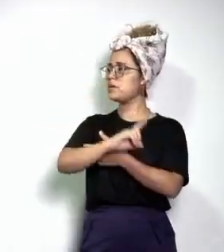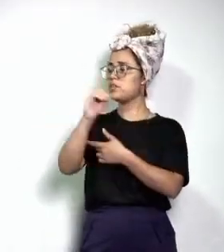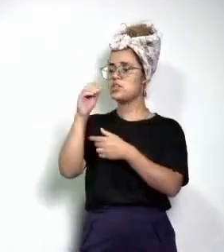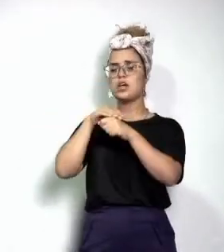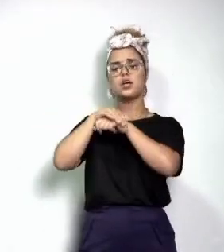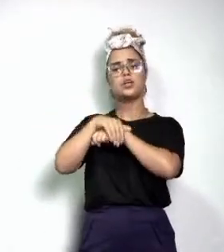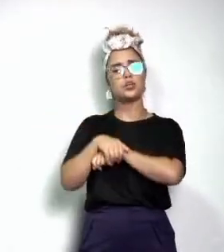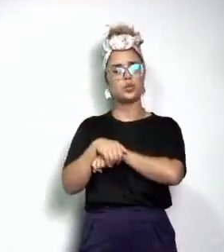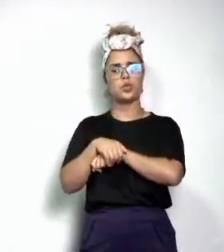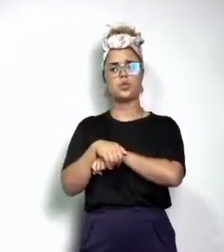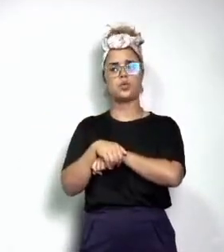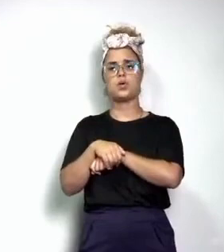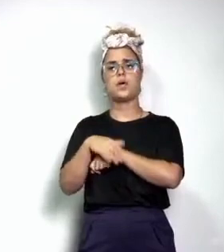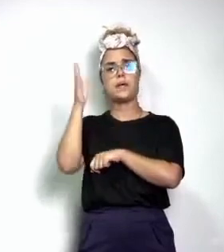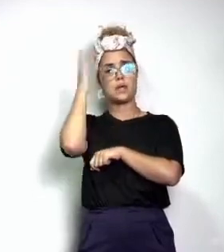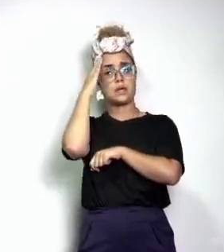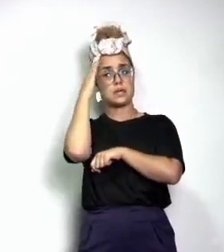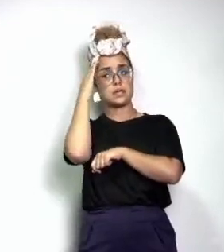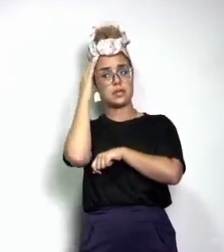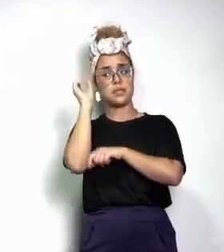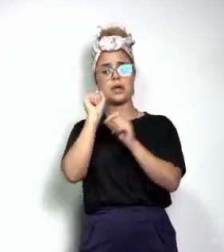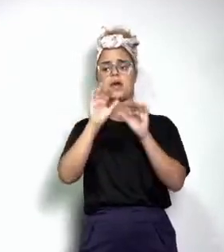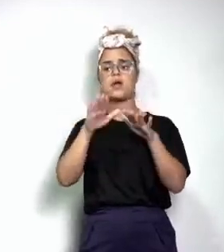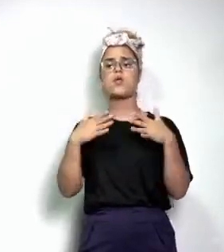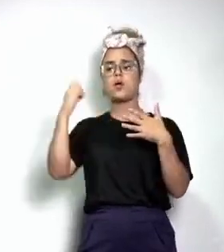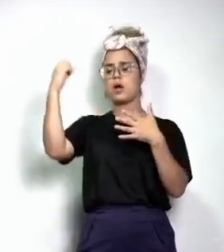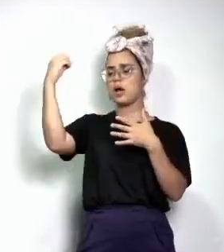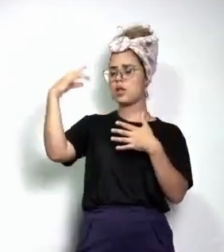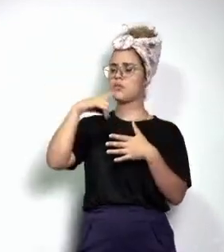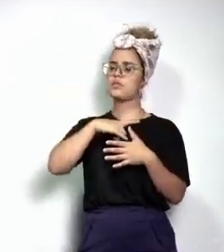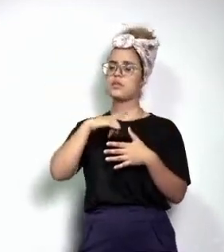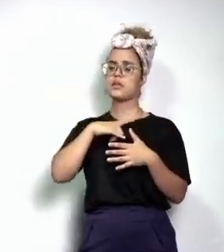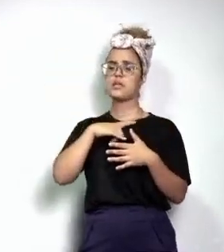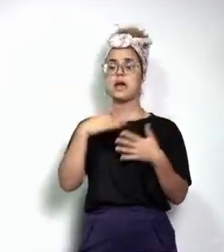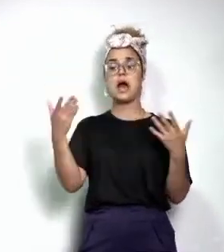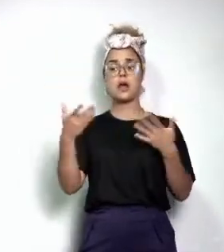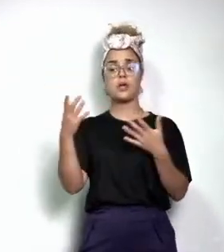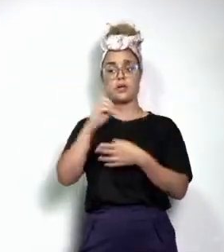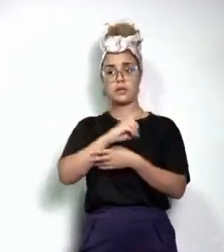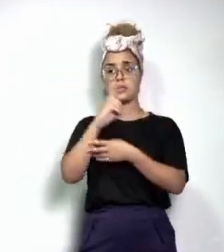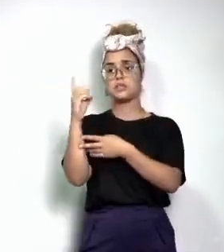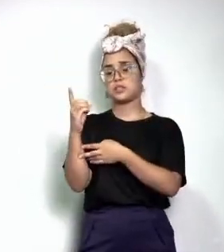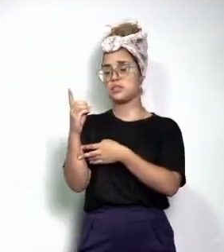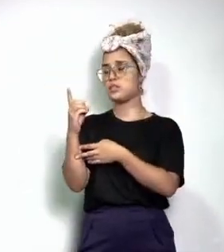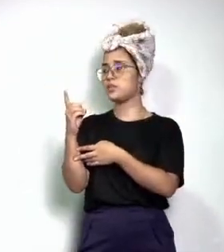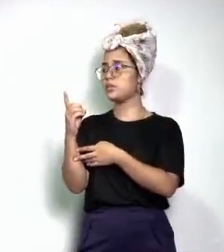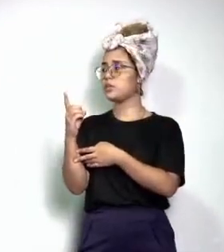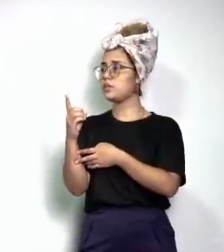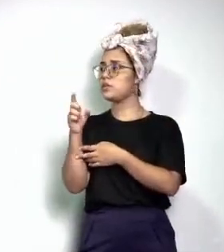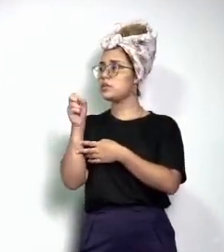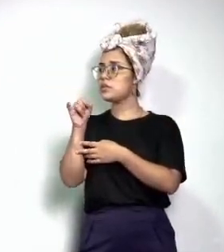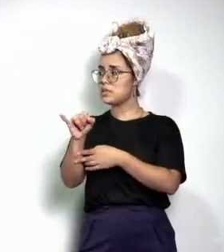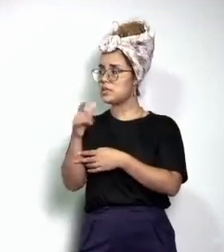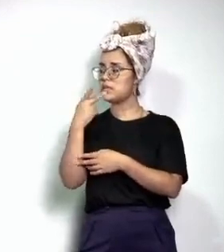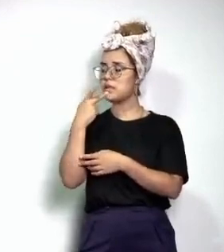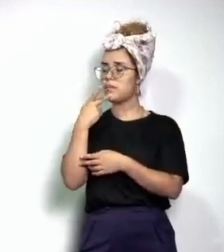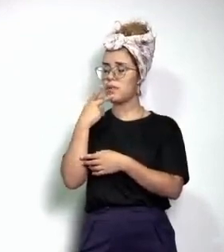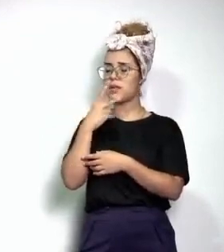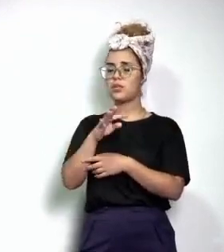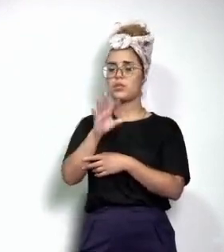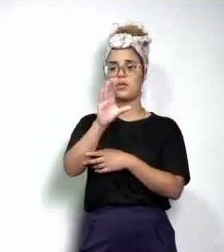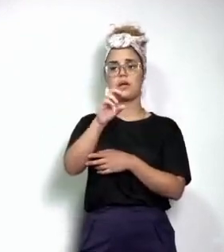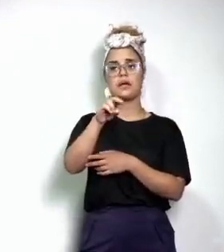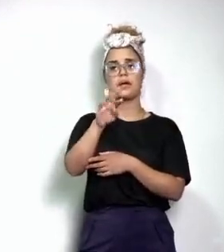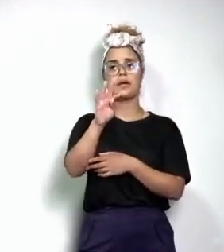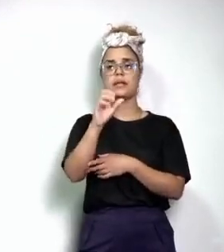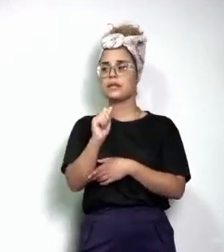noite, para a gente saber qual é a luz que a gente está tendo. No caso, a gente está de dia. Aí, aqui, se a gente está trabalhando com caneta,